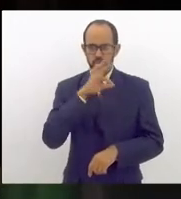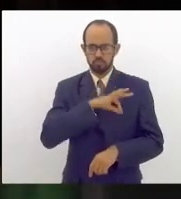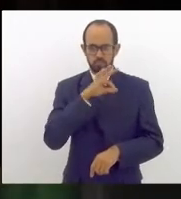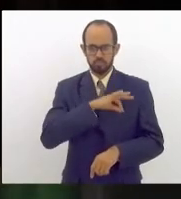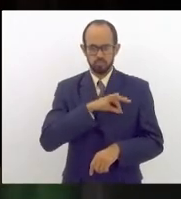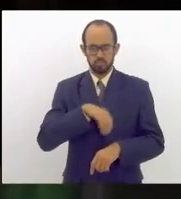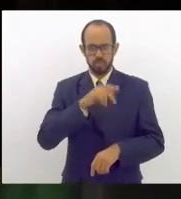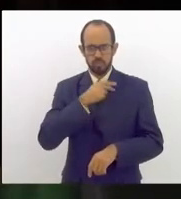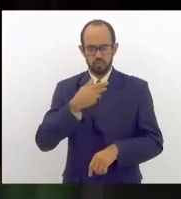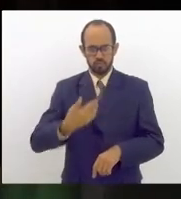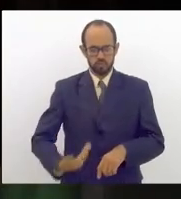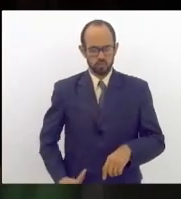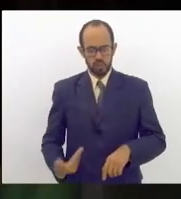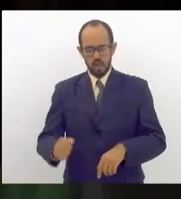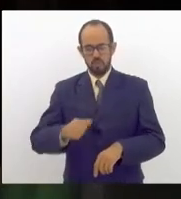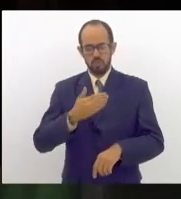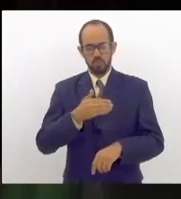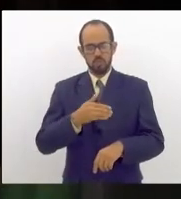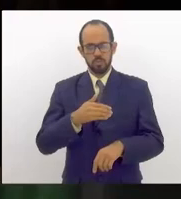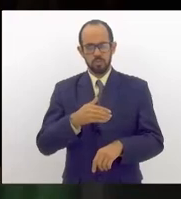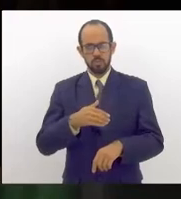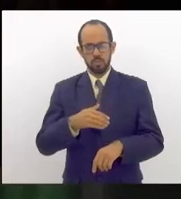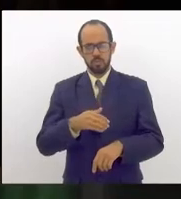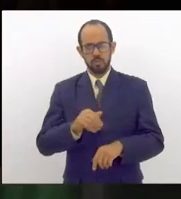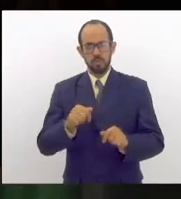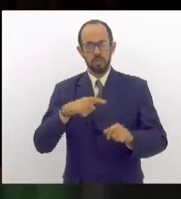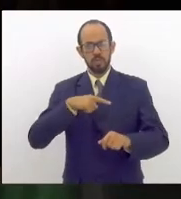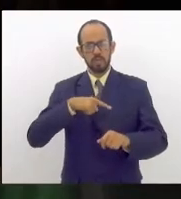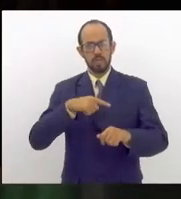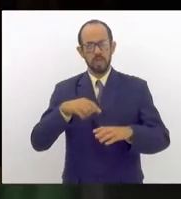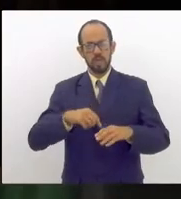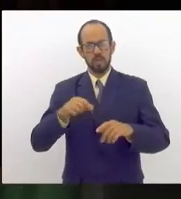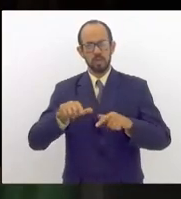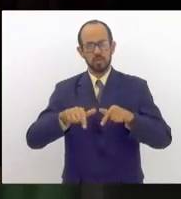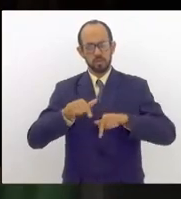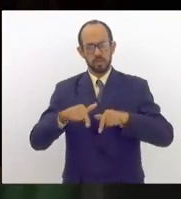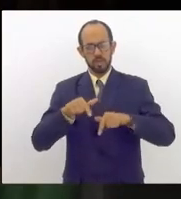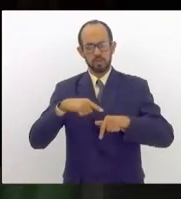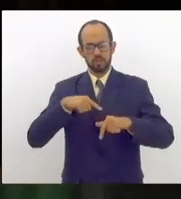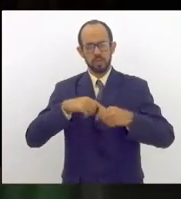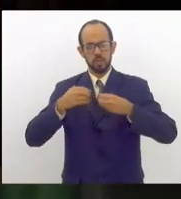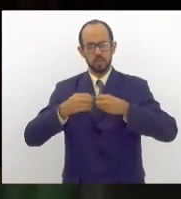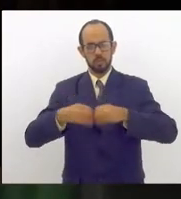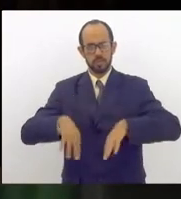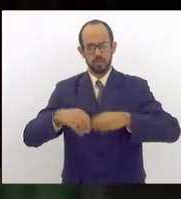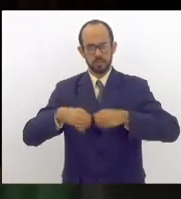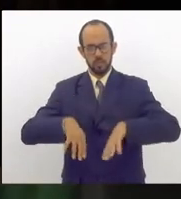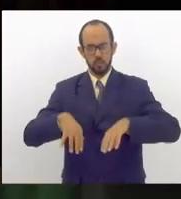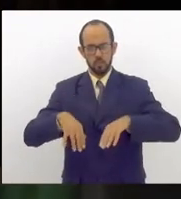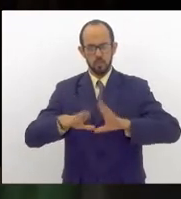público estatutário o trabalhador vai ter uma compensação em cima de haja uma